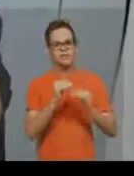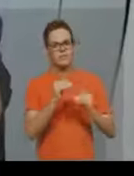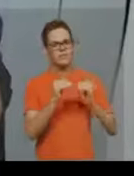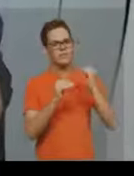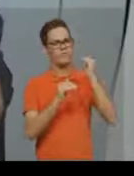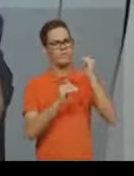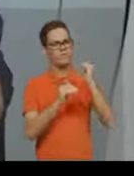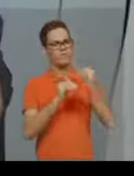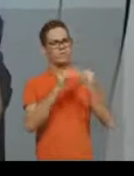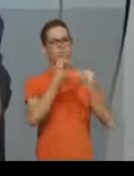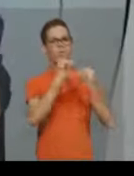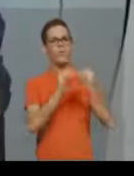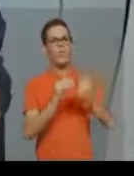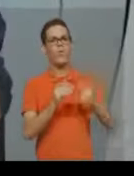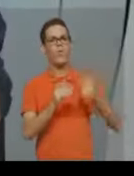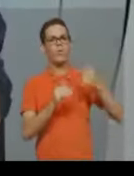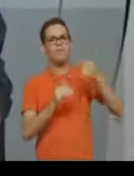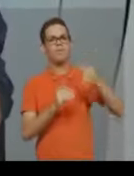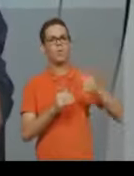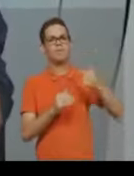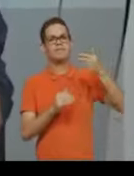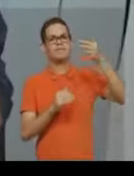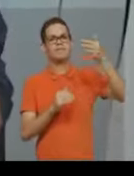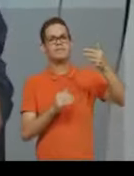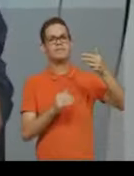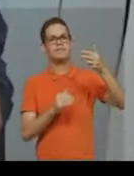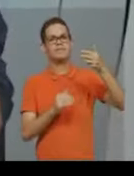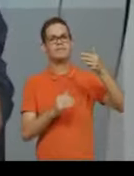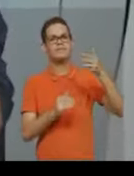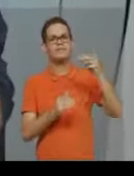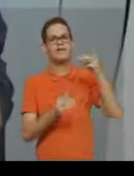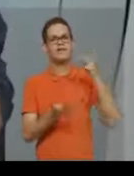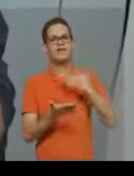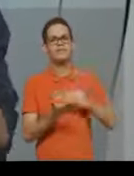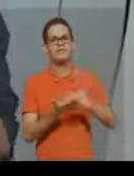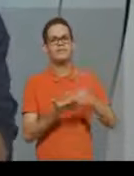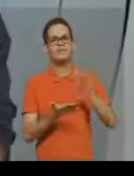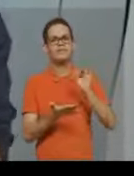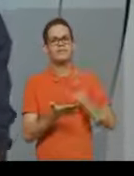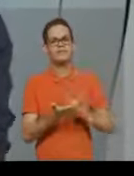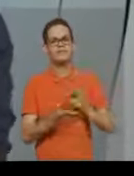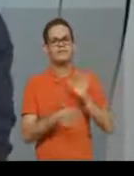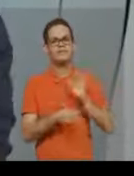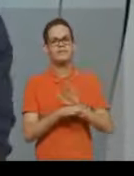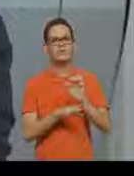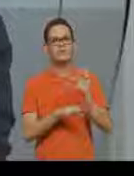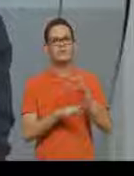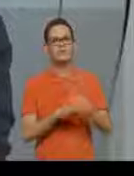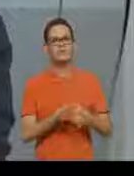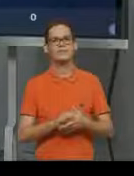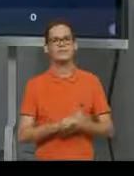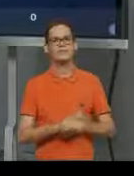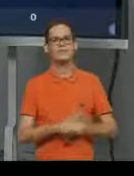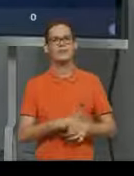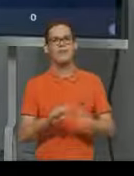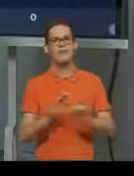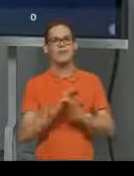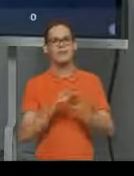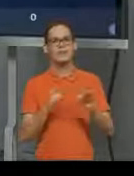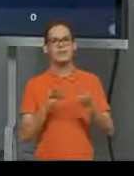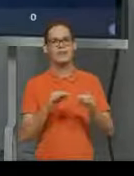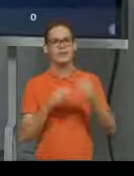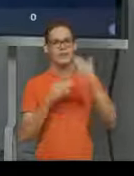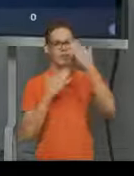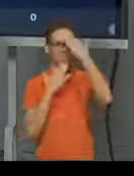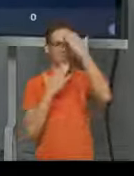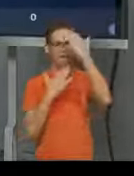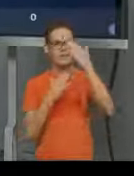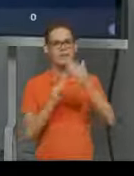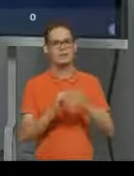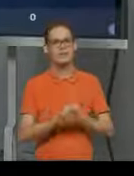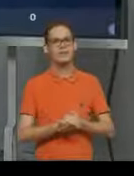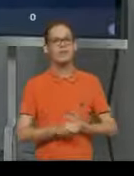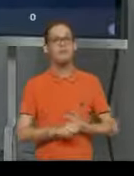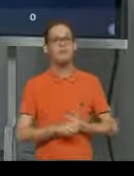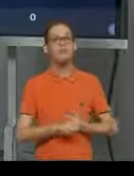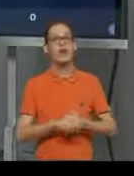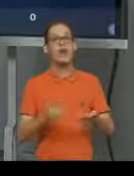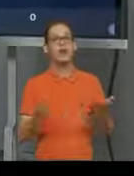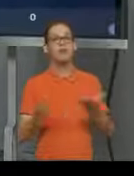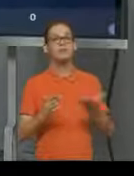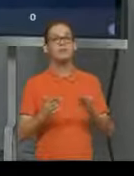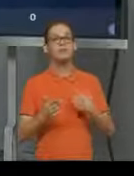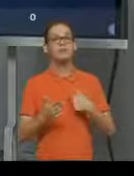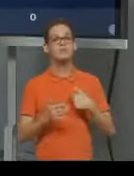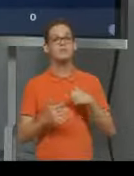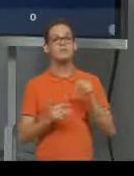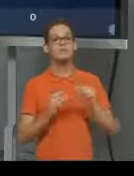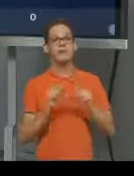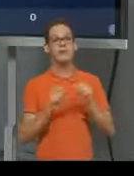nível 2, no nível 3 que ia para o original. Então, acho que ajuda sim. Ótimo. Então, muito obrigada, professor, porque agora